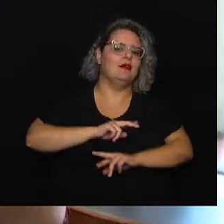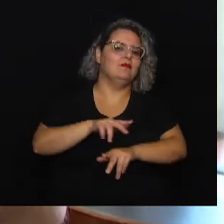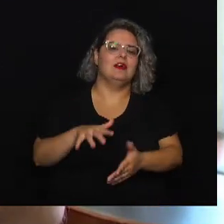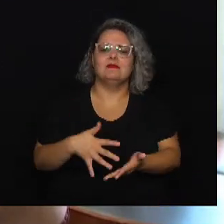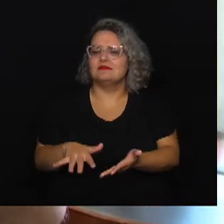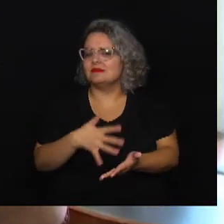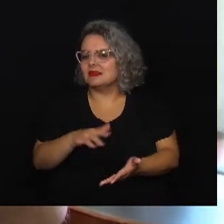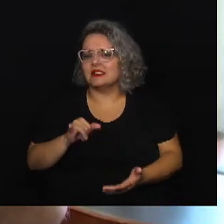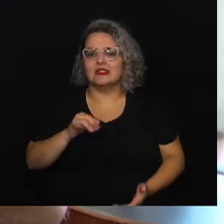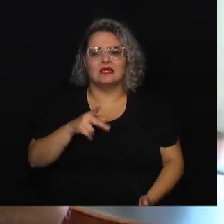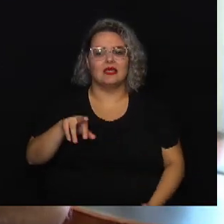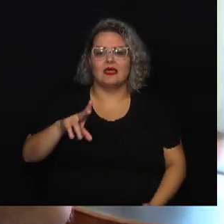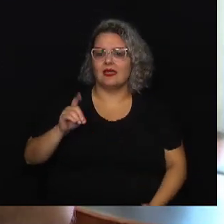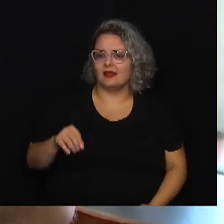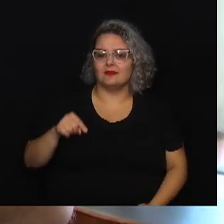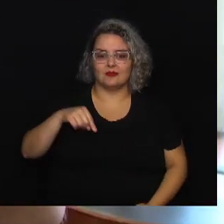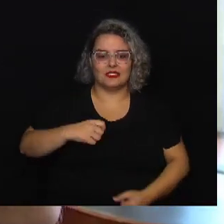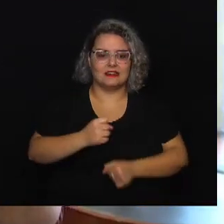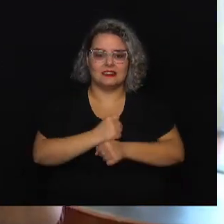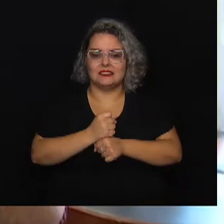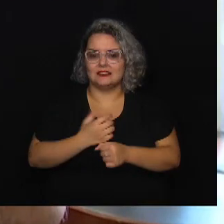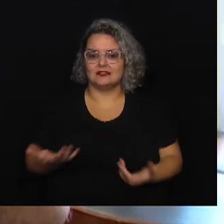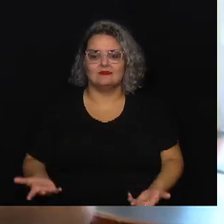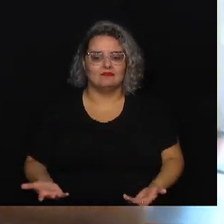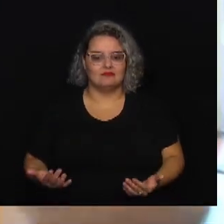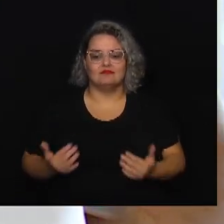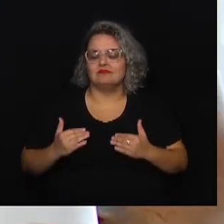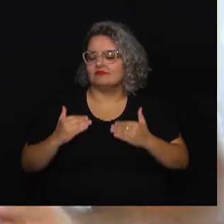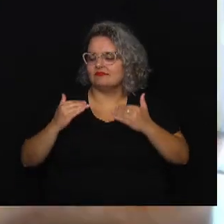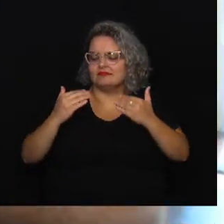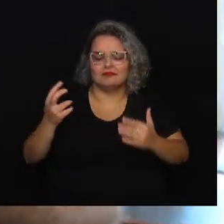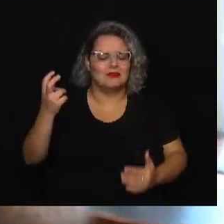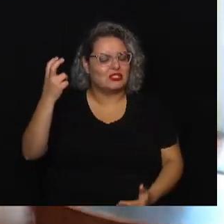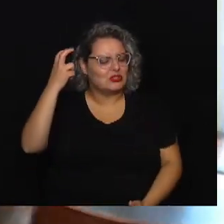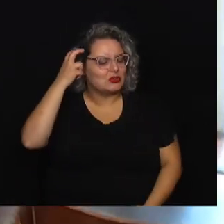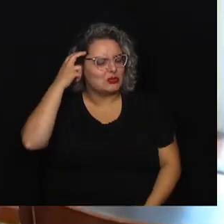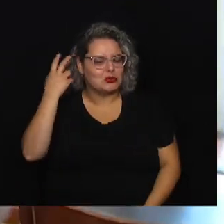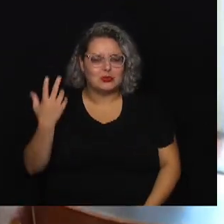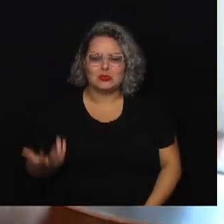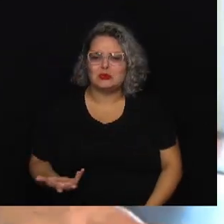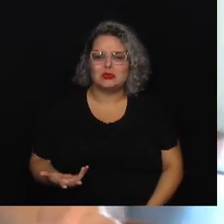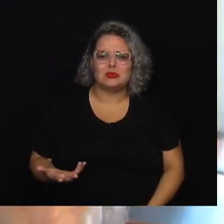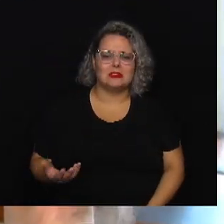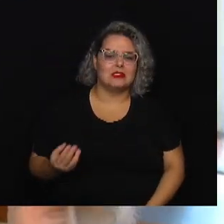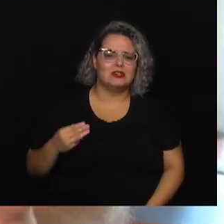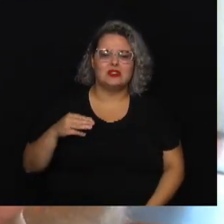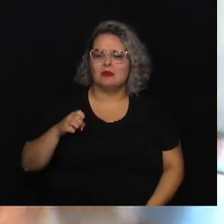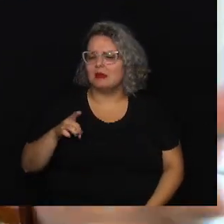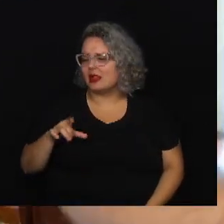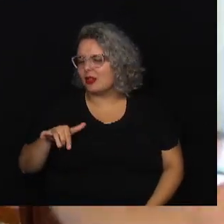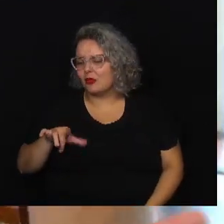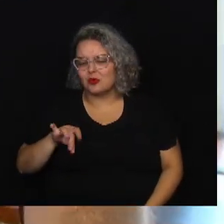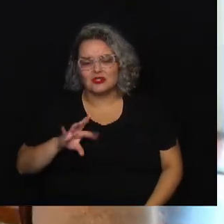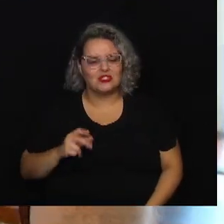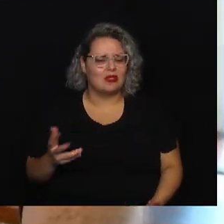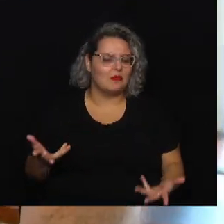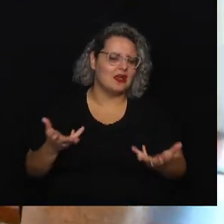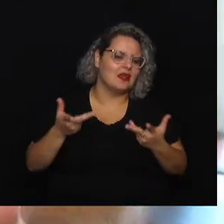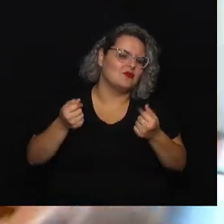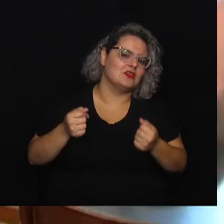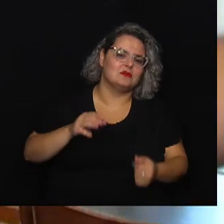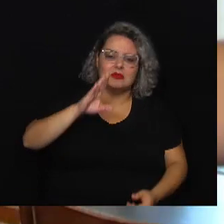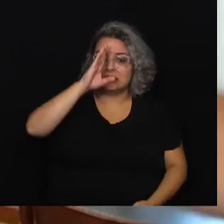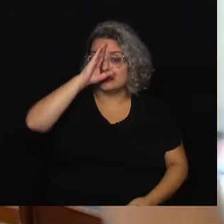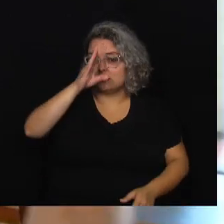enredos esse ano, com um grau de cultura e de melodia incrível, né? Principalmente as